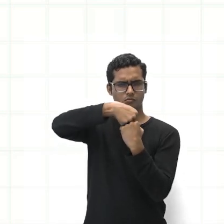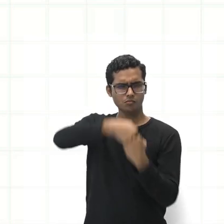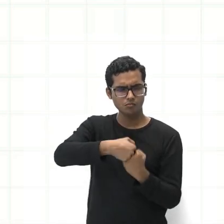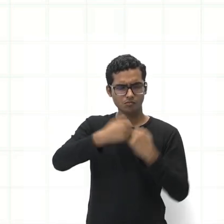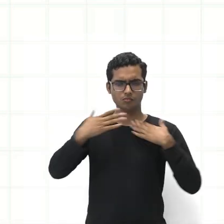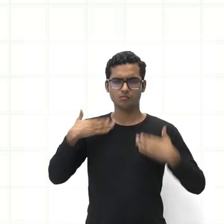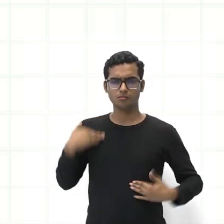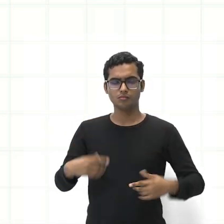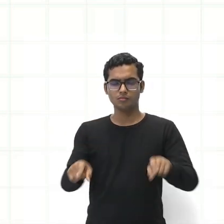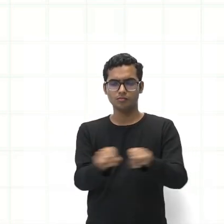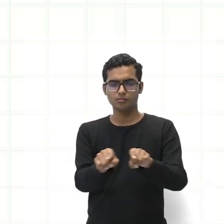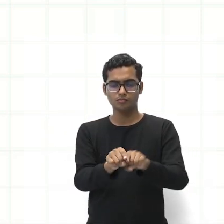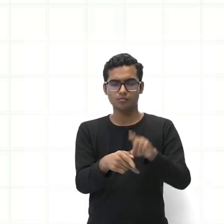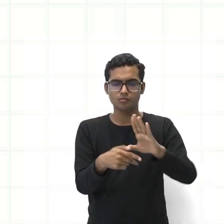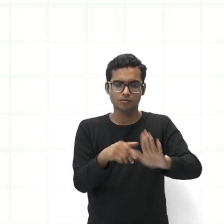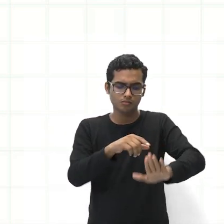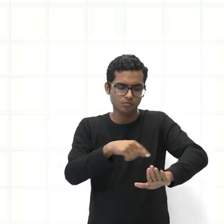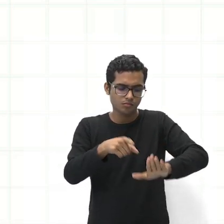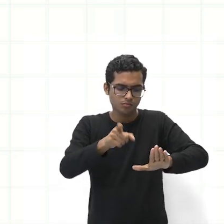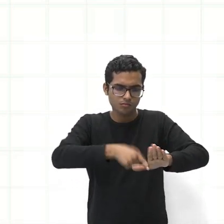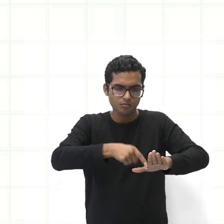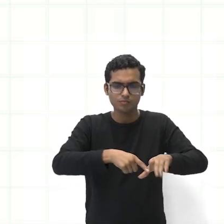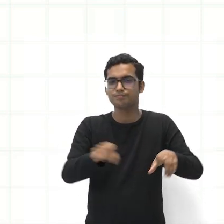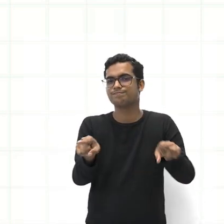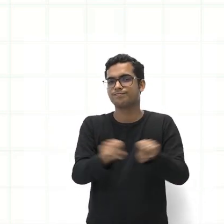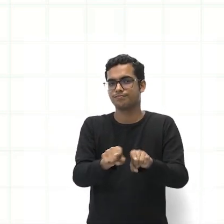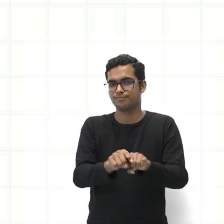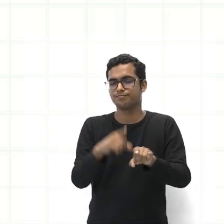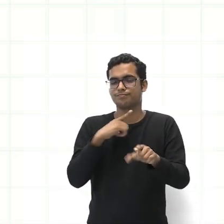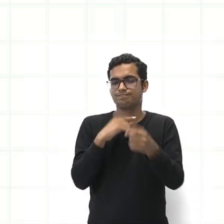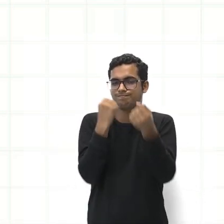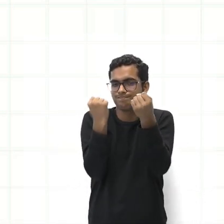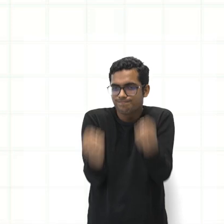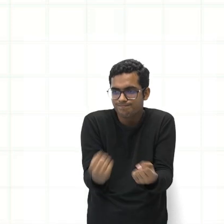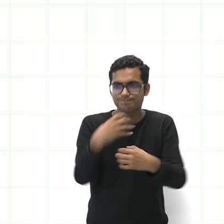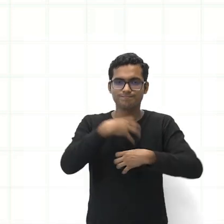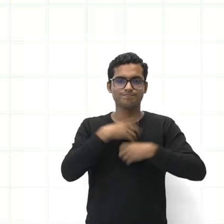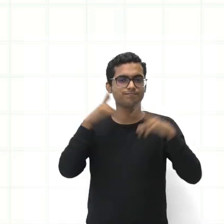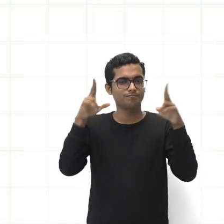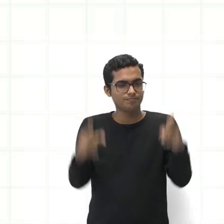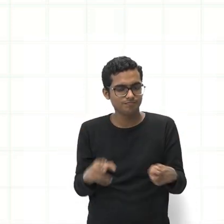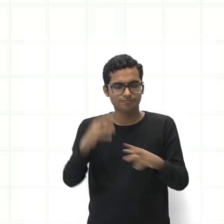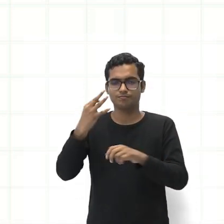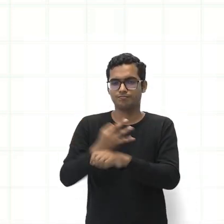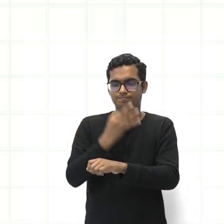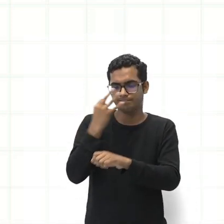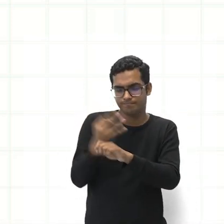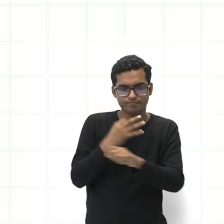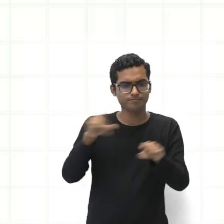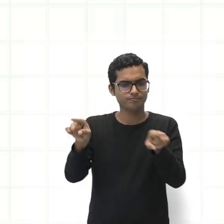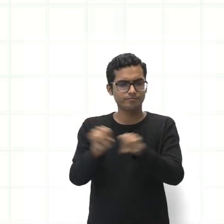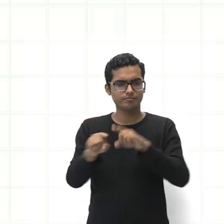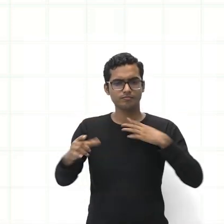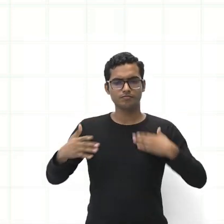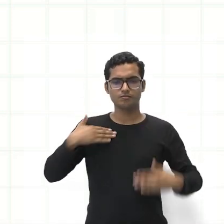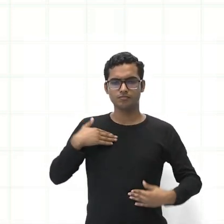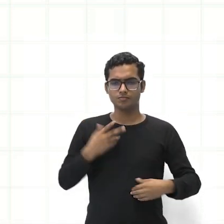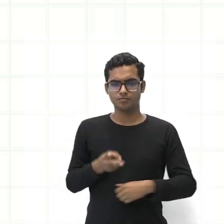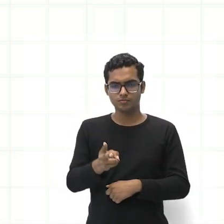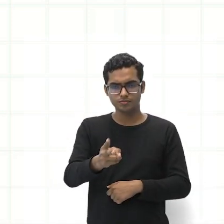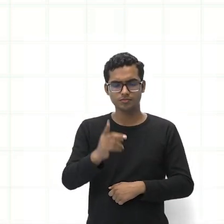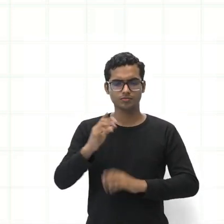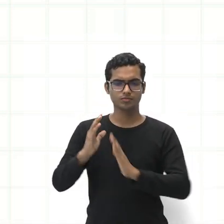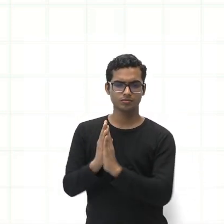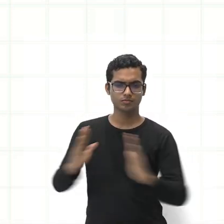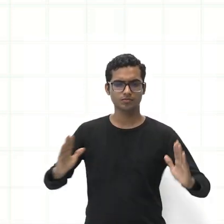nosso corpo, o nosso pé mais ainda, certo? E aí, por isso que, às vezes,